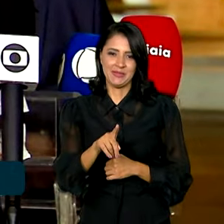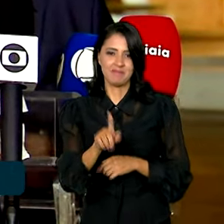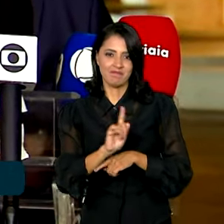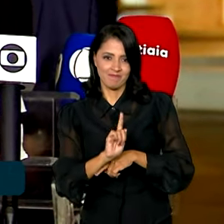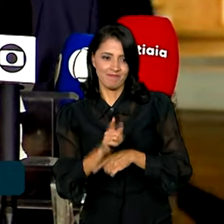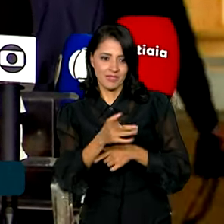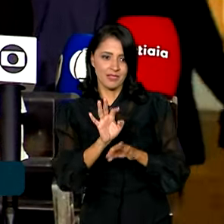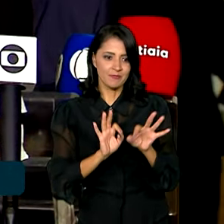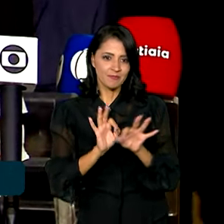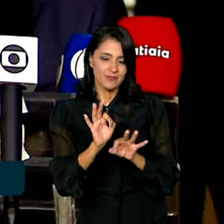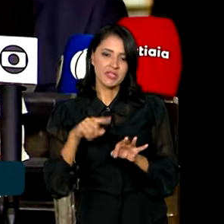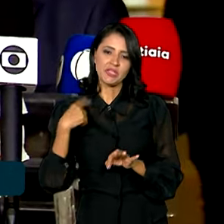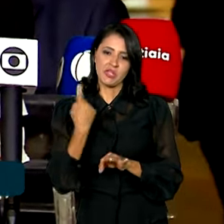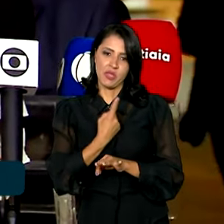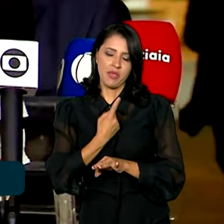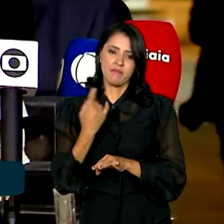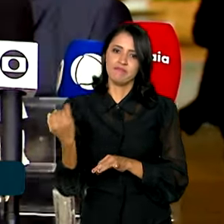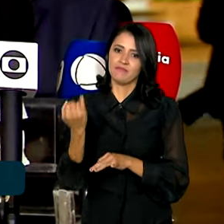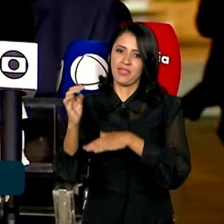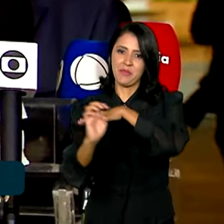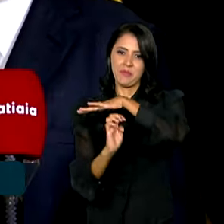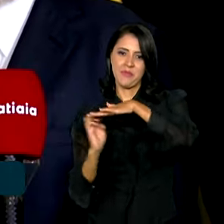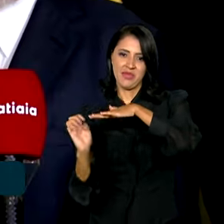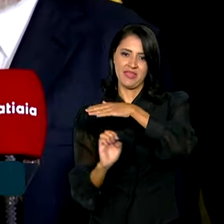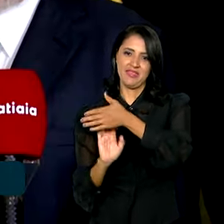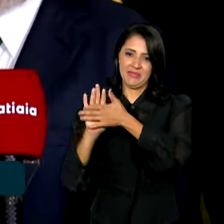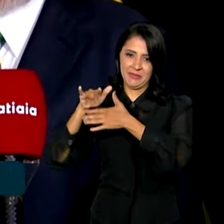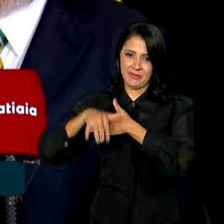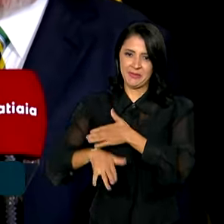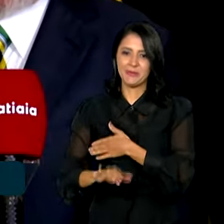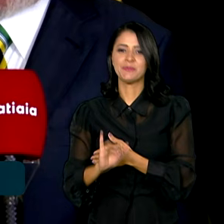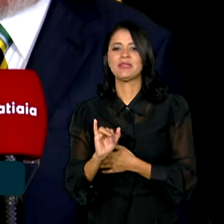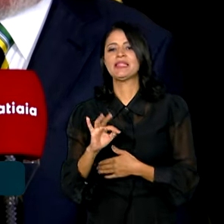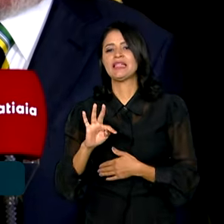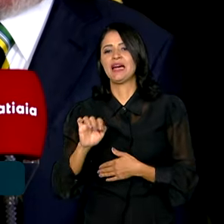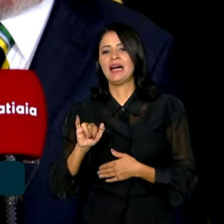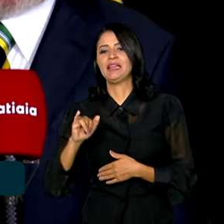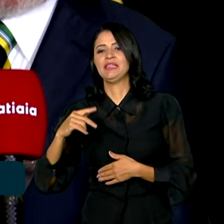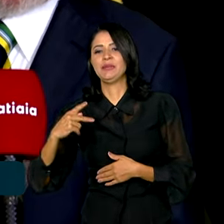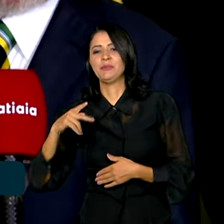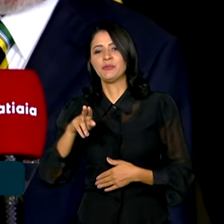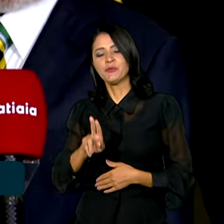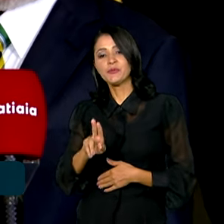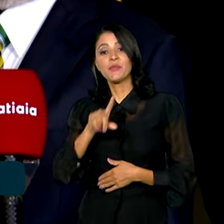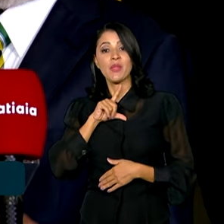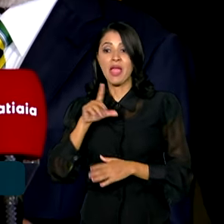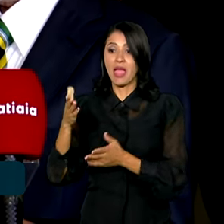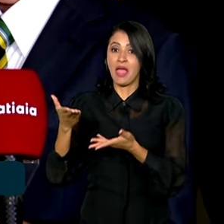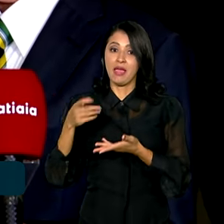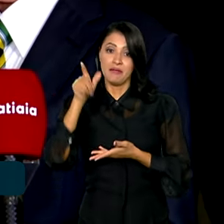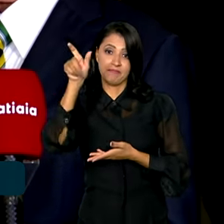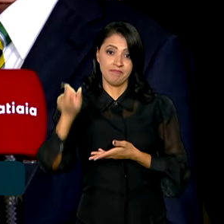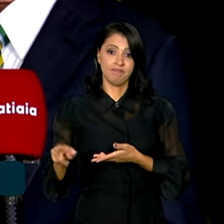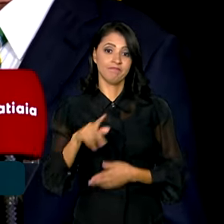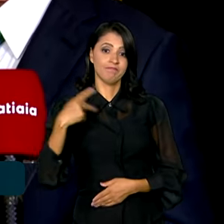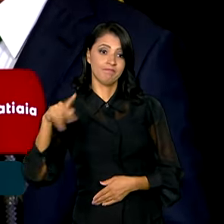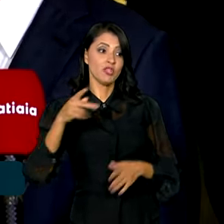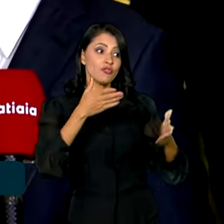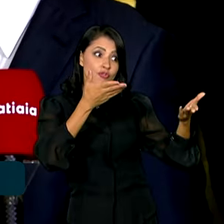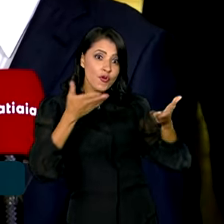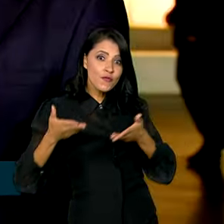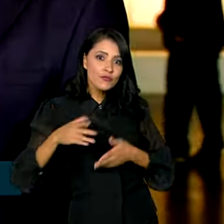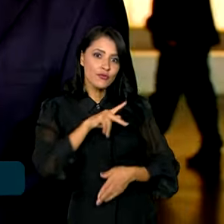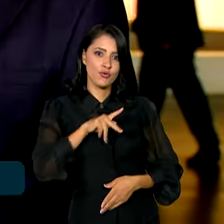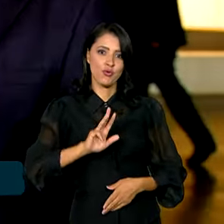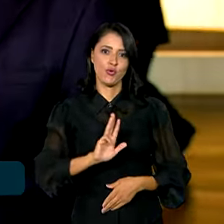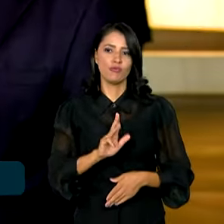gestão da nossa importante empresa Itaipu. O presidente Santiago Penha convidou o presidente Lula para uma visita oficial ao